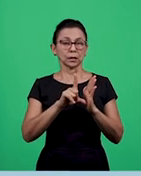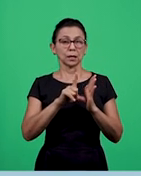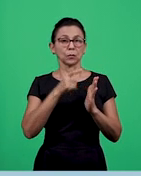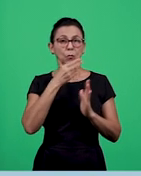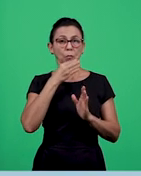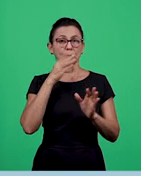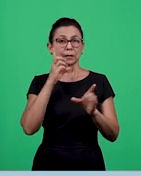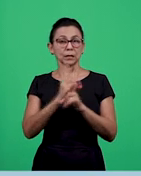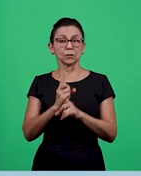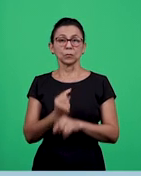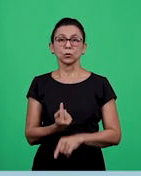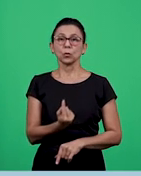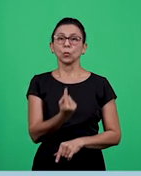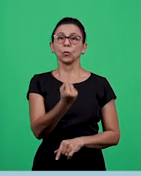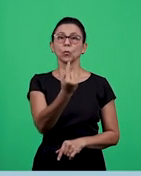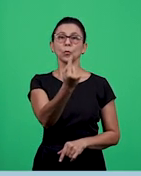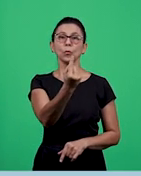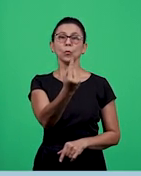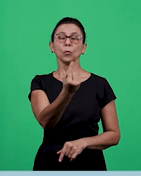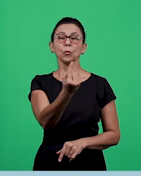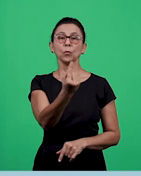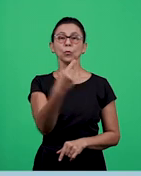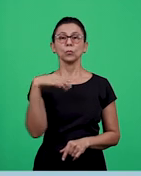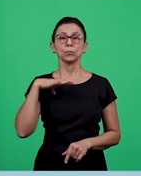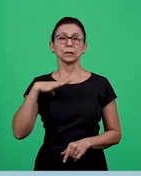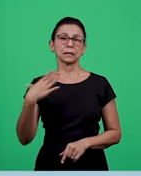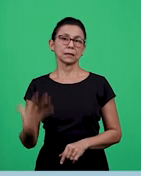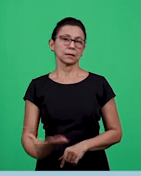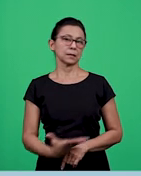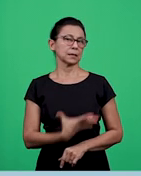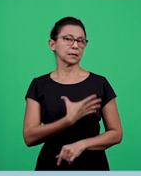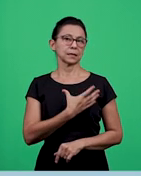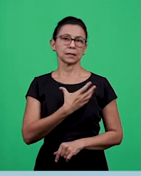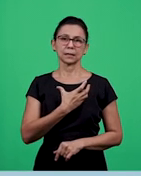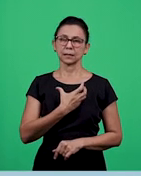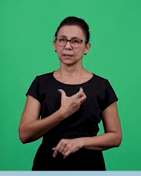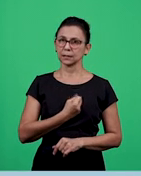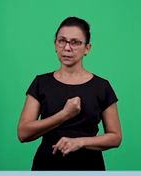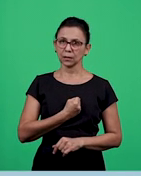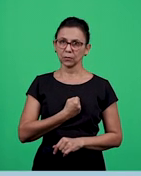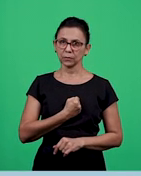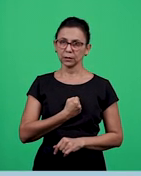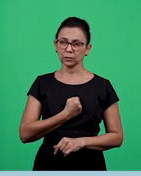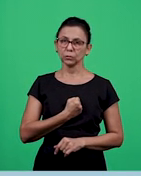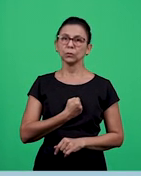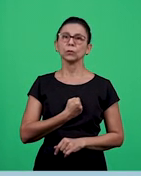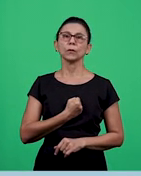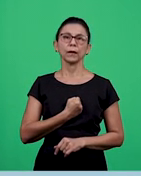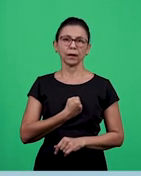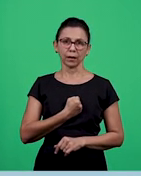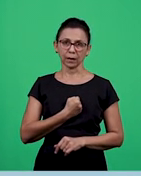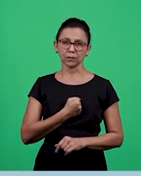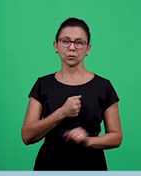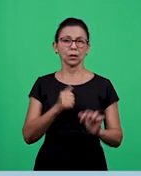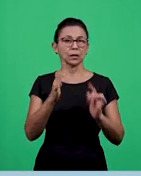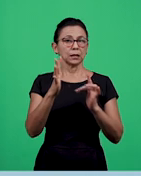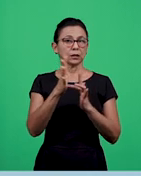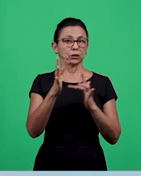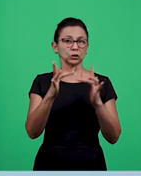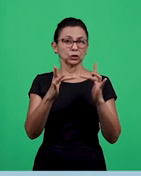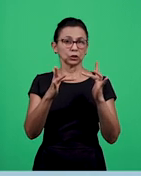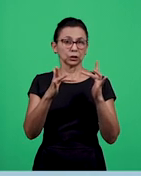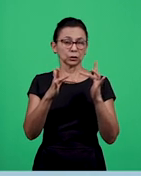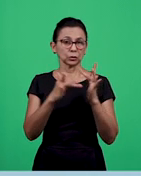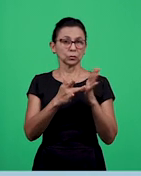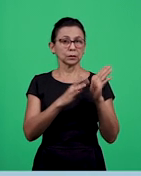um Salvador, porque há um só Deus mediador entre Deus e os homens,